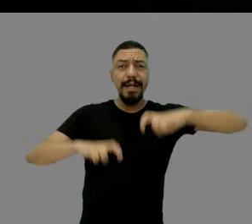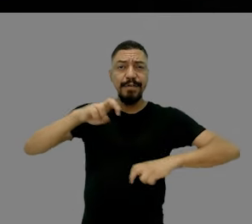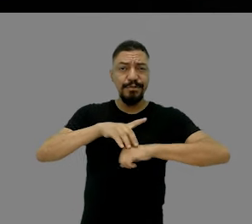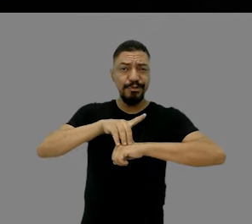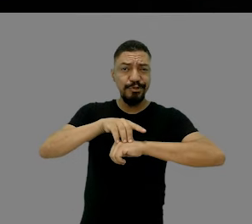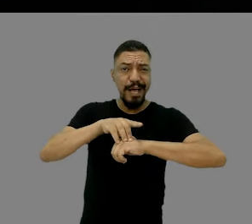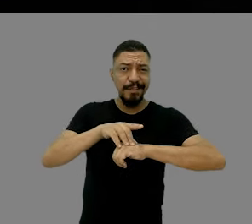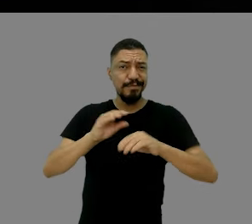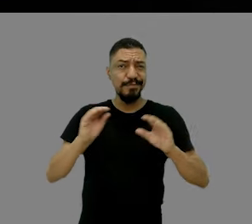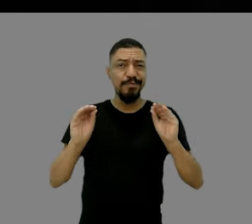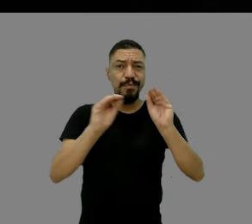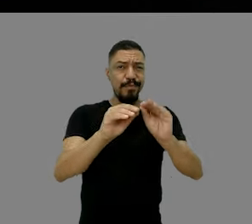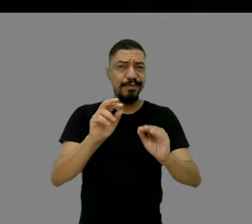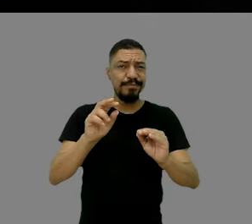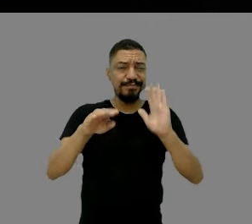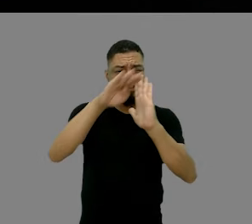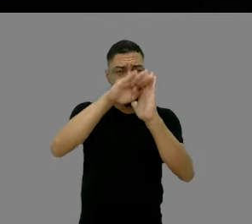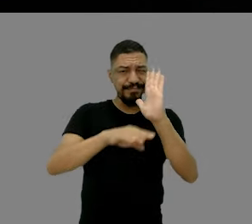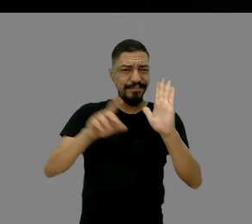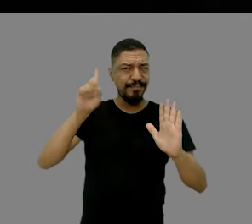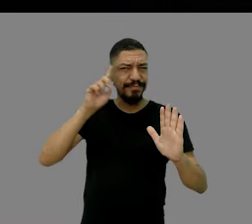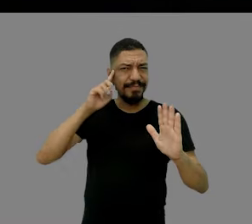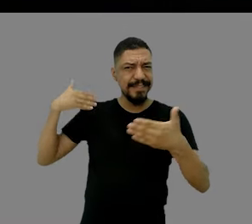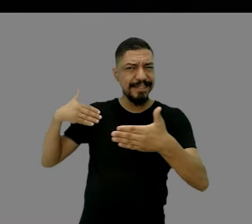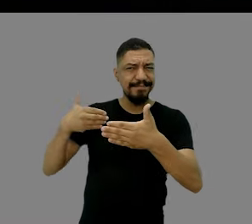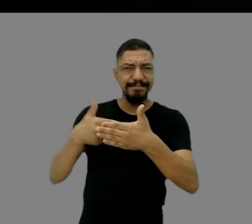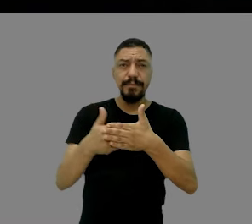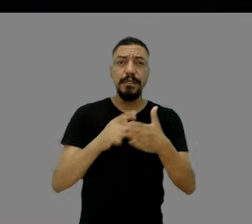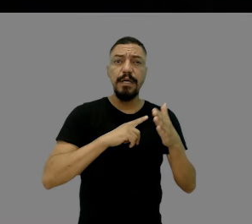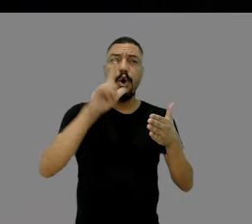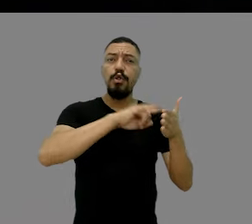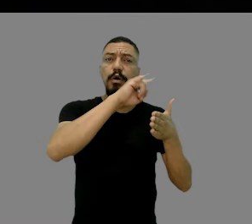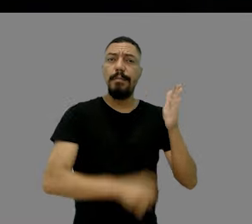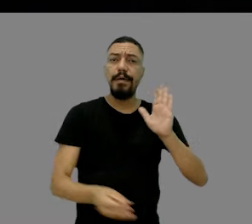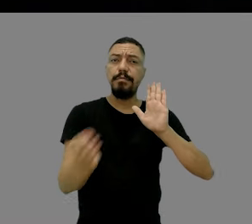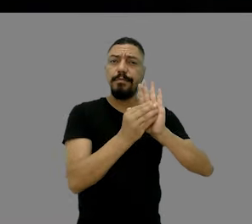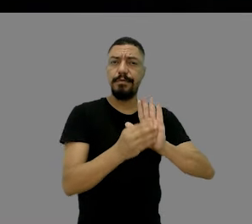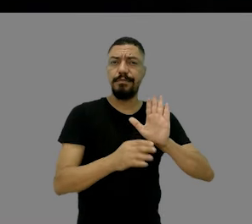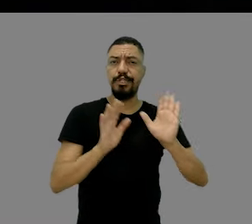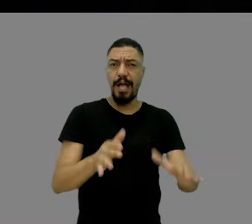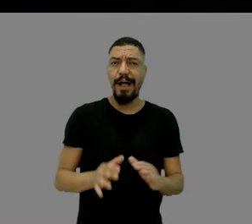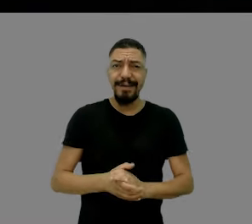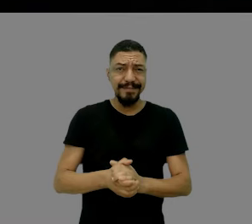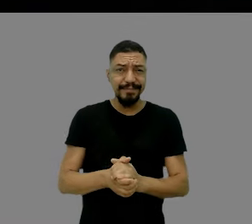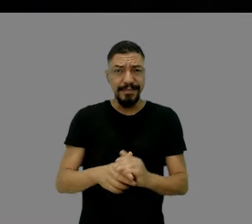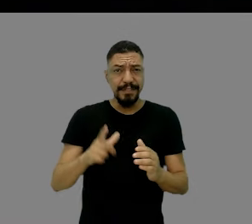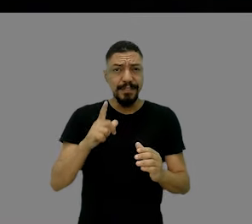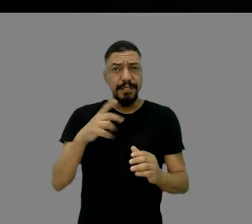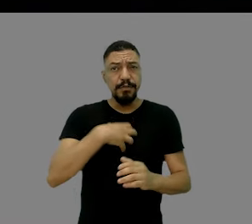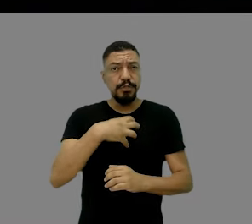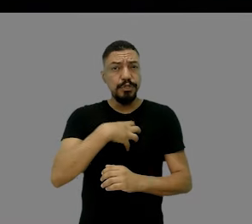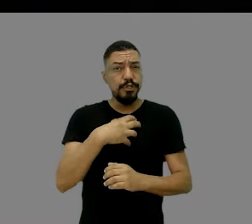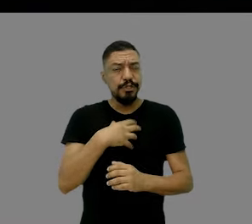storyboard estava no projeto. Então é sentir um pouco o que aquele projeto demanda, qual que é o coração, gosto dessa